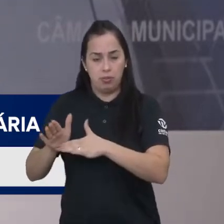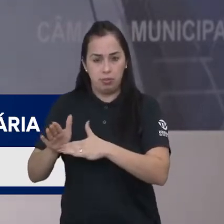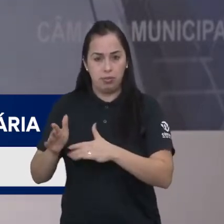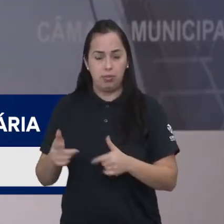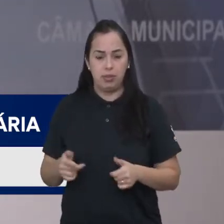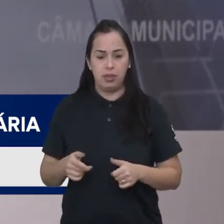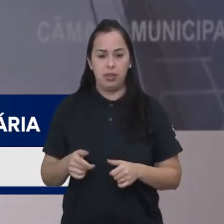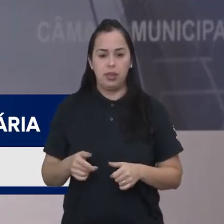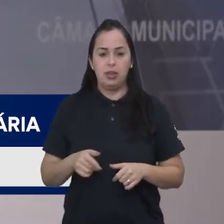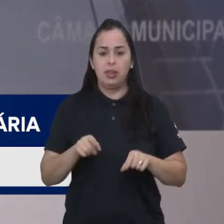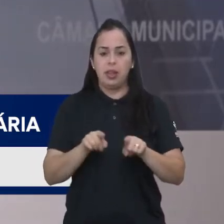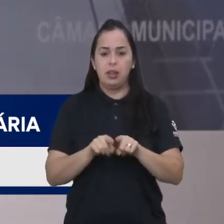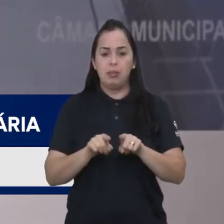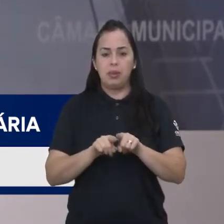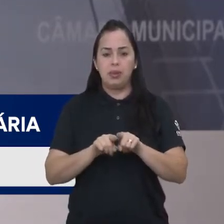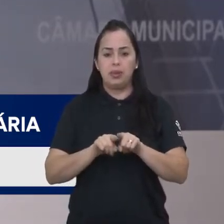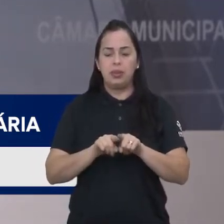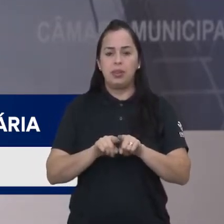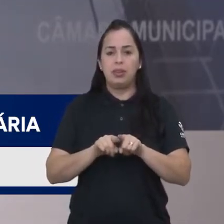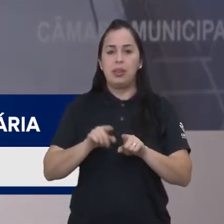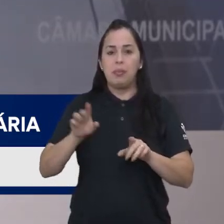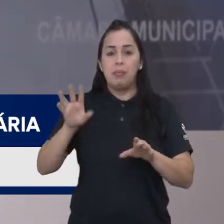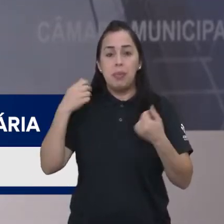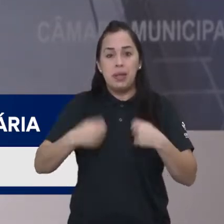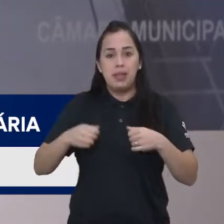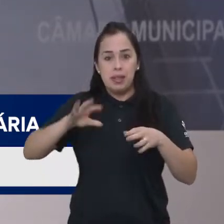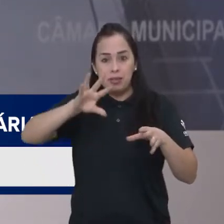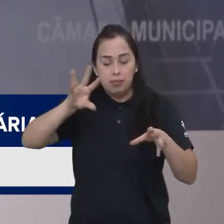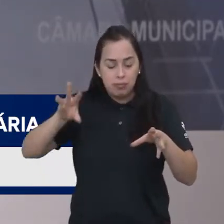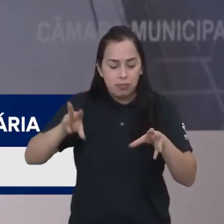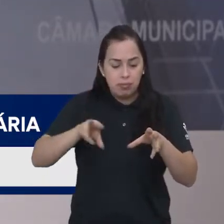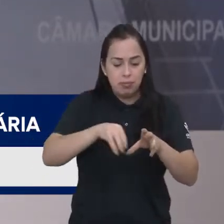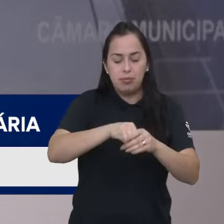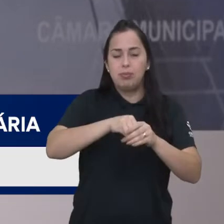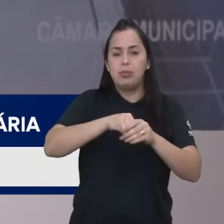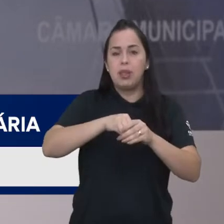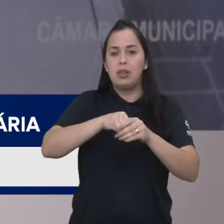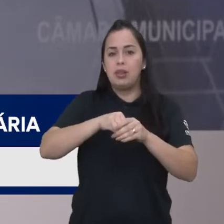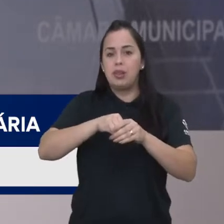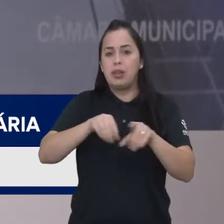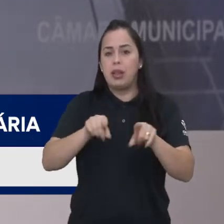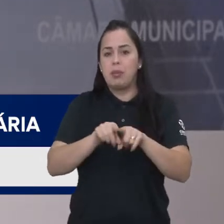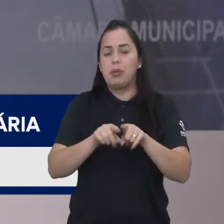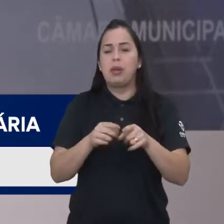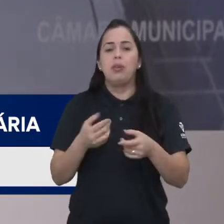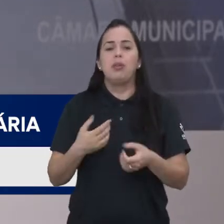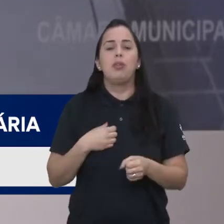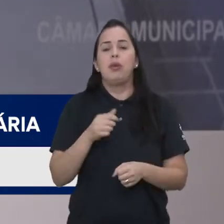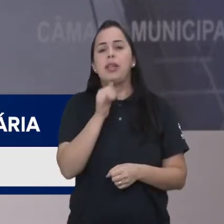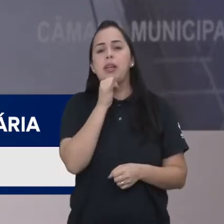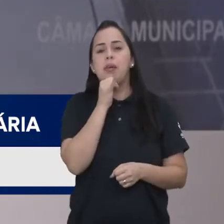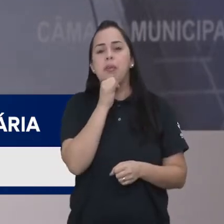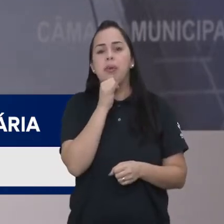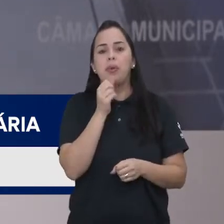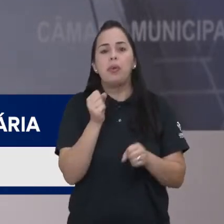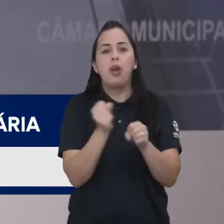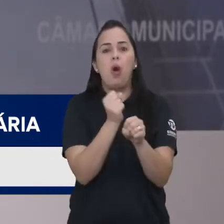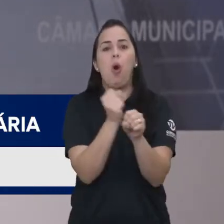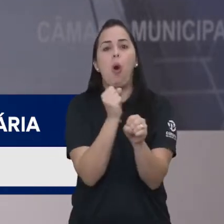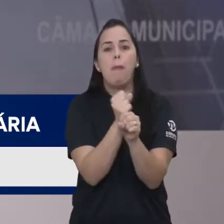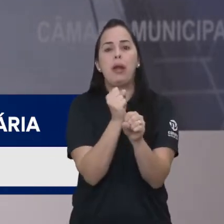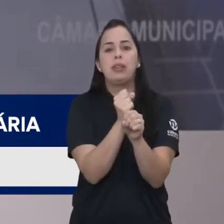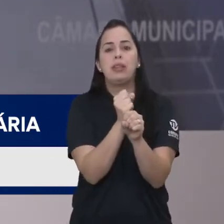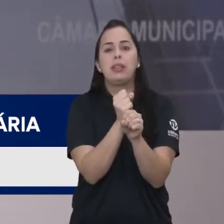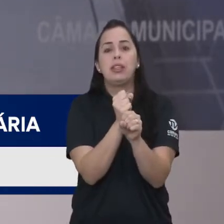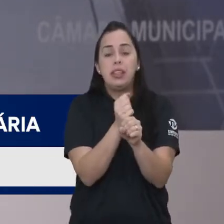As ações estruturais não estão também incorporadas nos instrumentos de planejamento. Então, gente não tem obras de contenção, a gente não tem previsão.